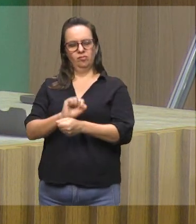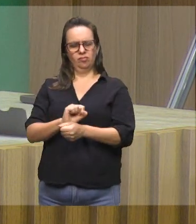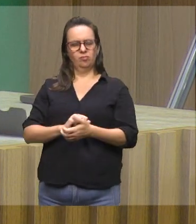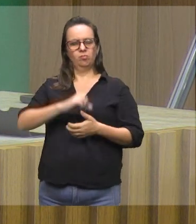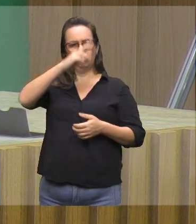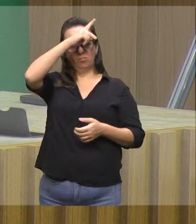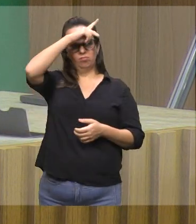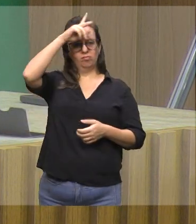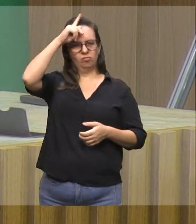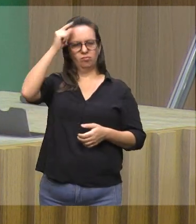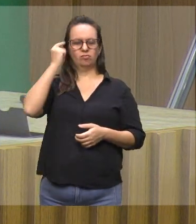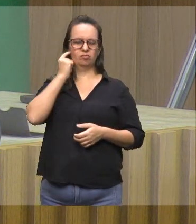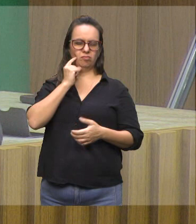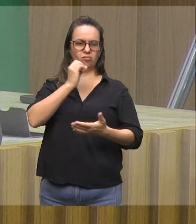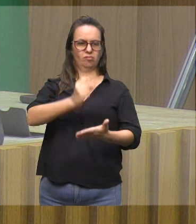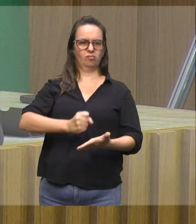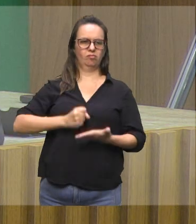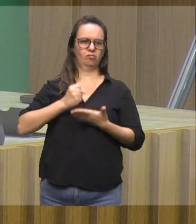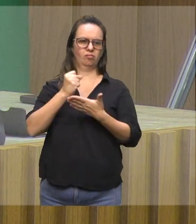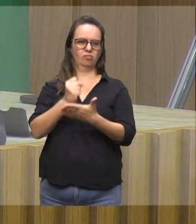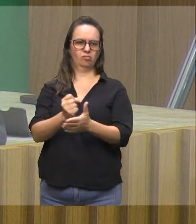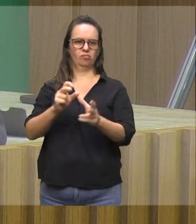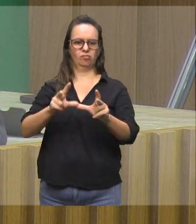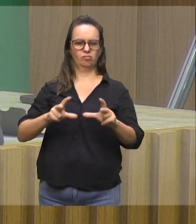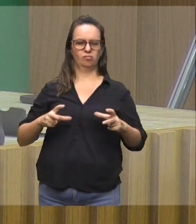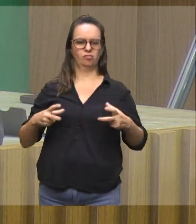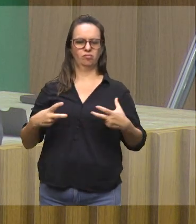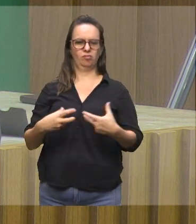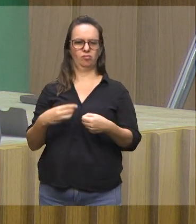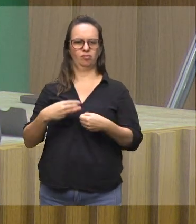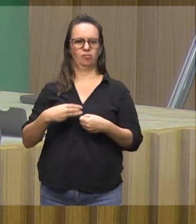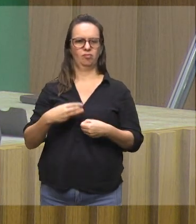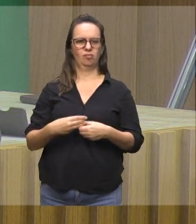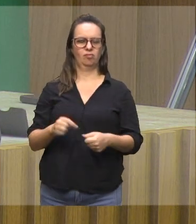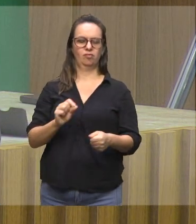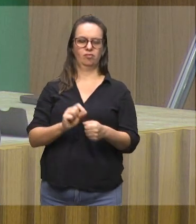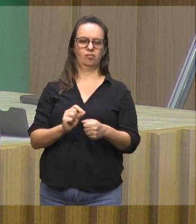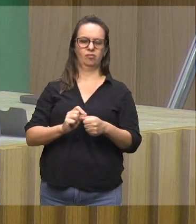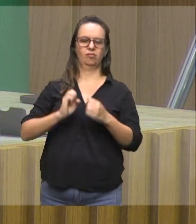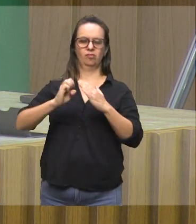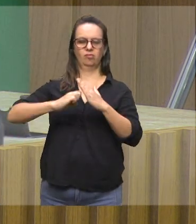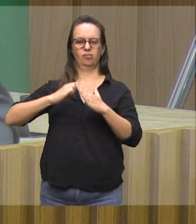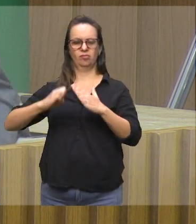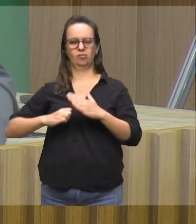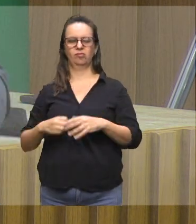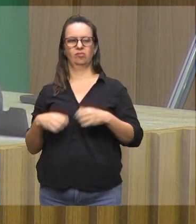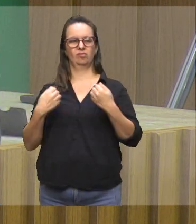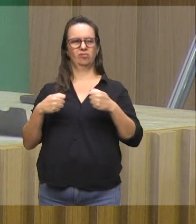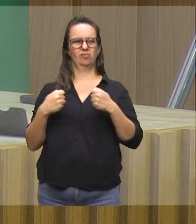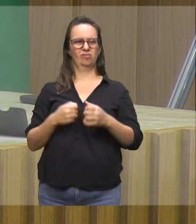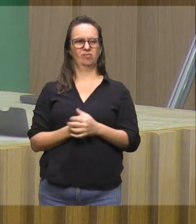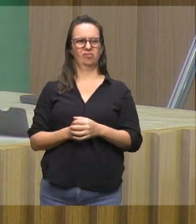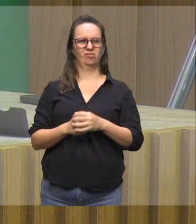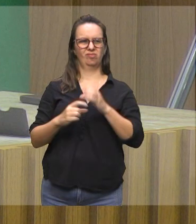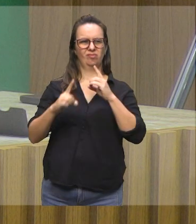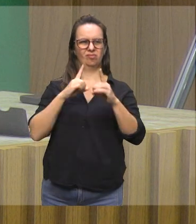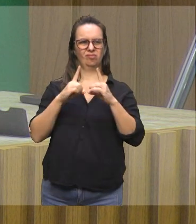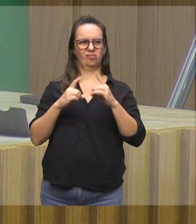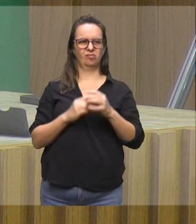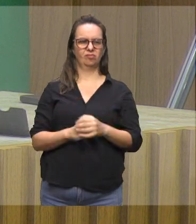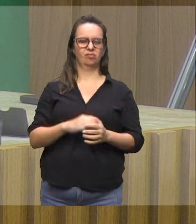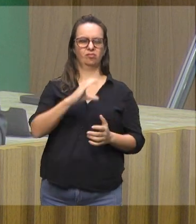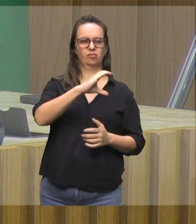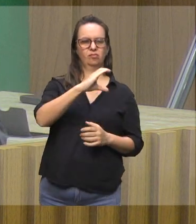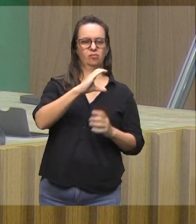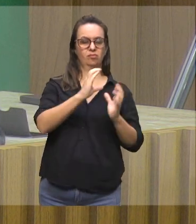Fernandes, colabore com a Câmara Municipal e promova as emendas necessárias. Senão, a gente vai ter que discutir na comissão de